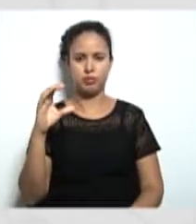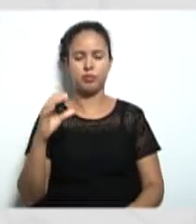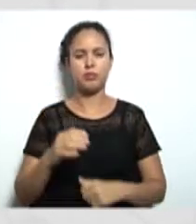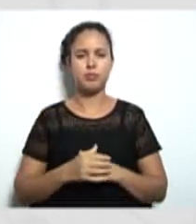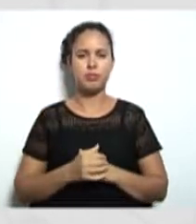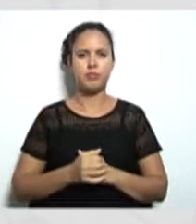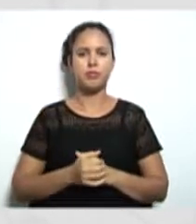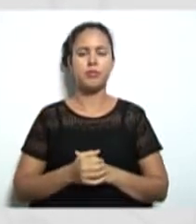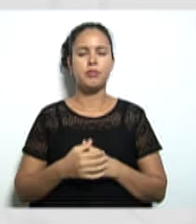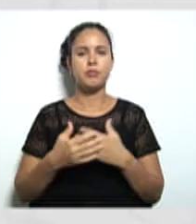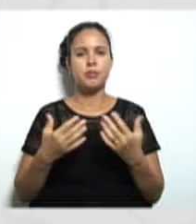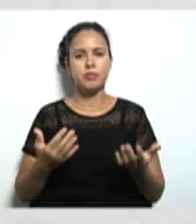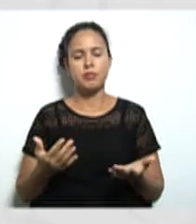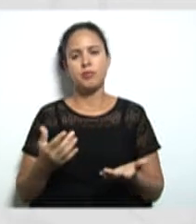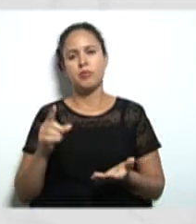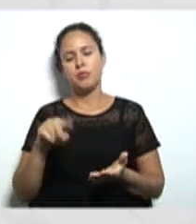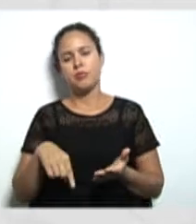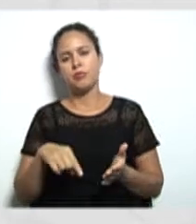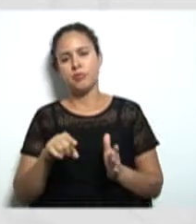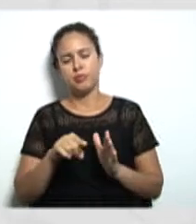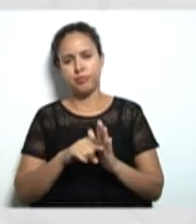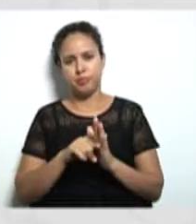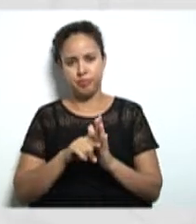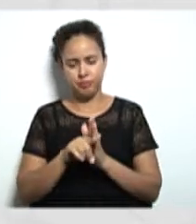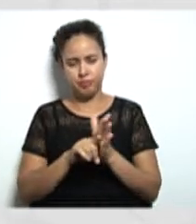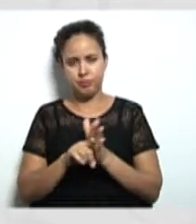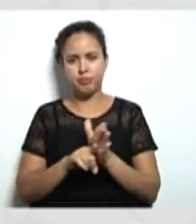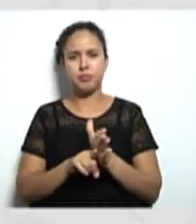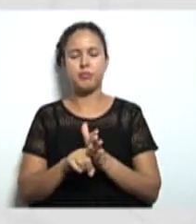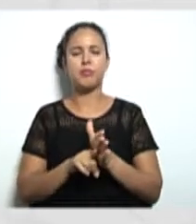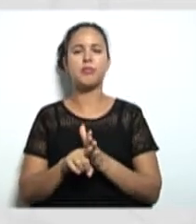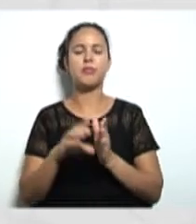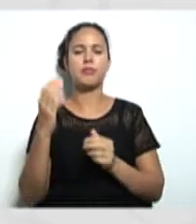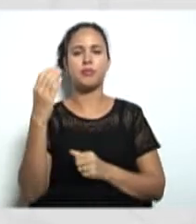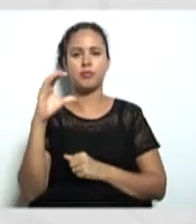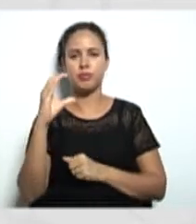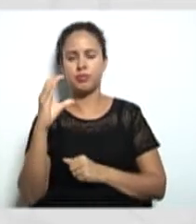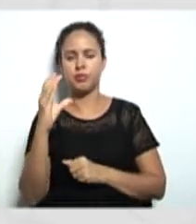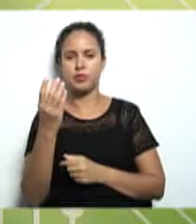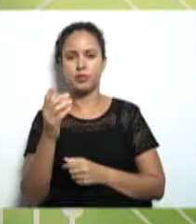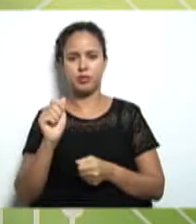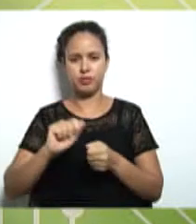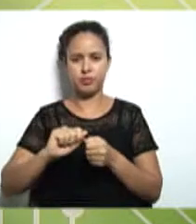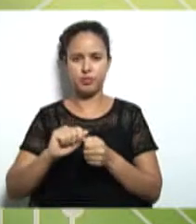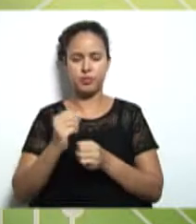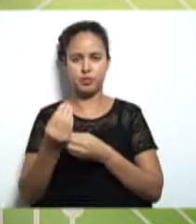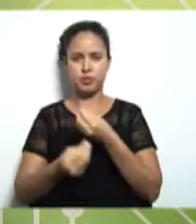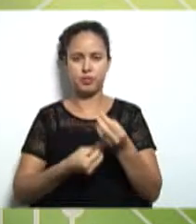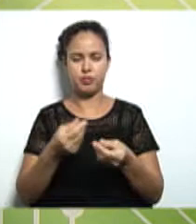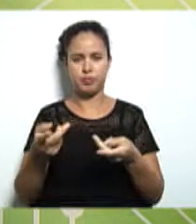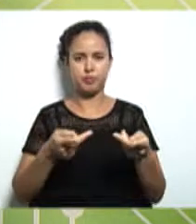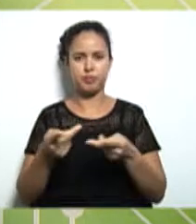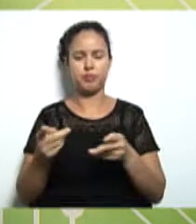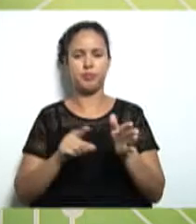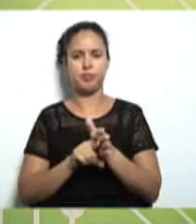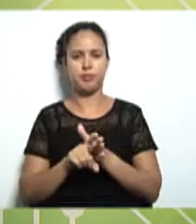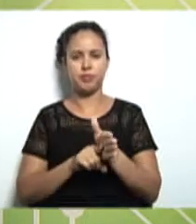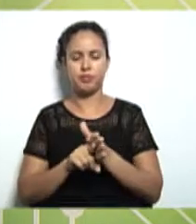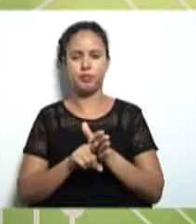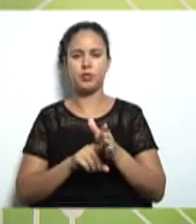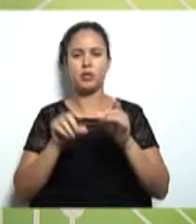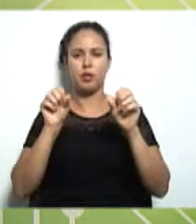pesquisa científica ela é feita por meio de um projeto de pesquisa, né? Então, o projeto de pesquisa